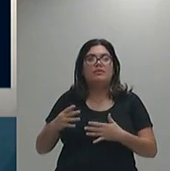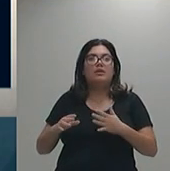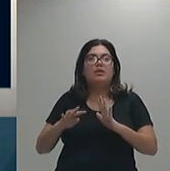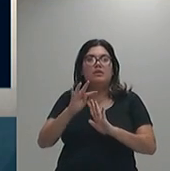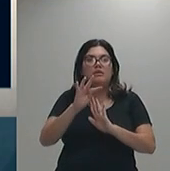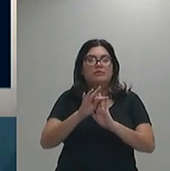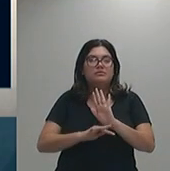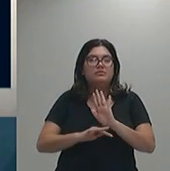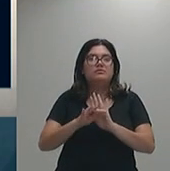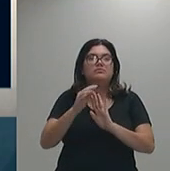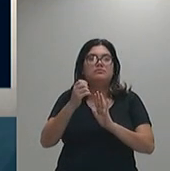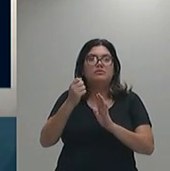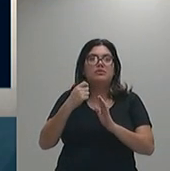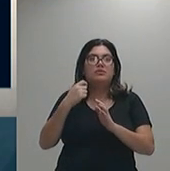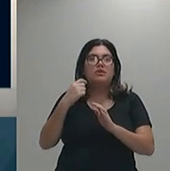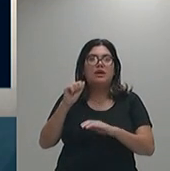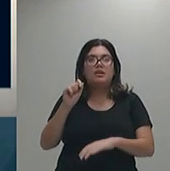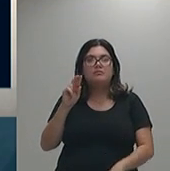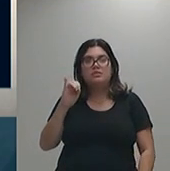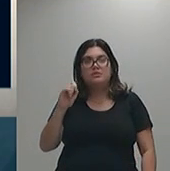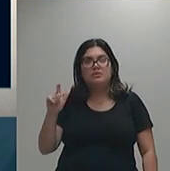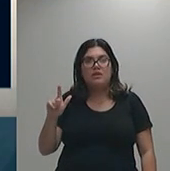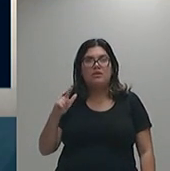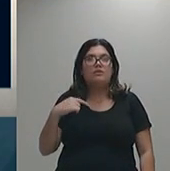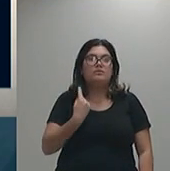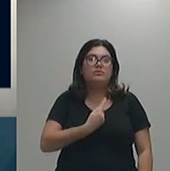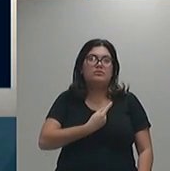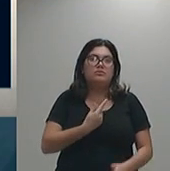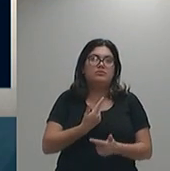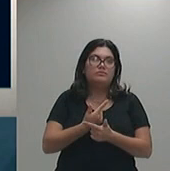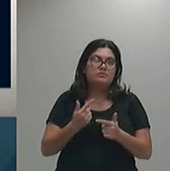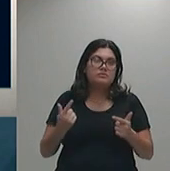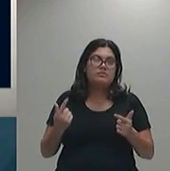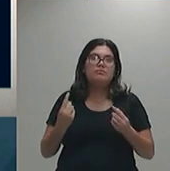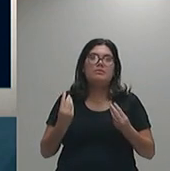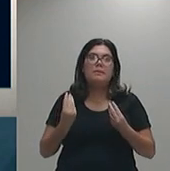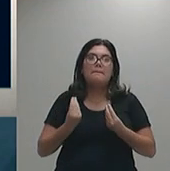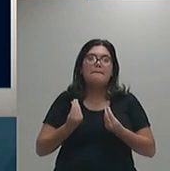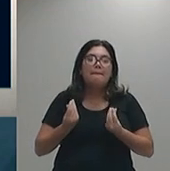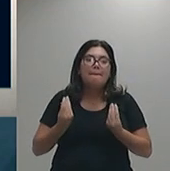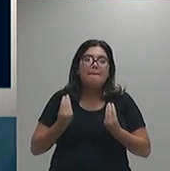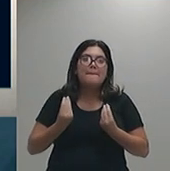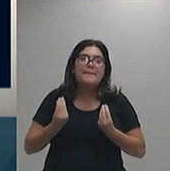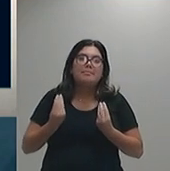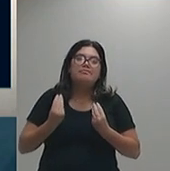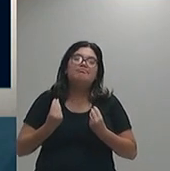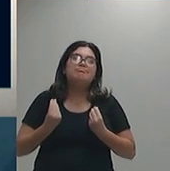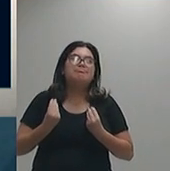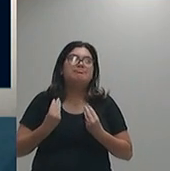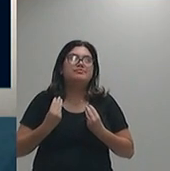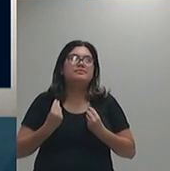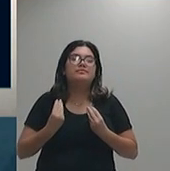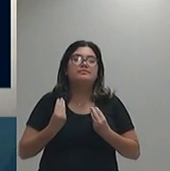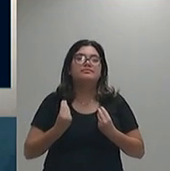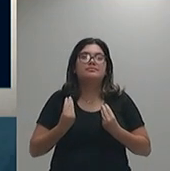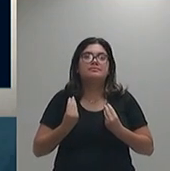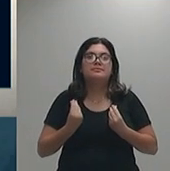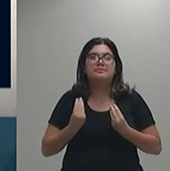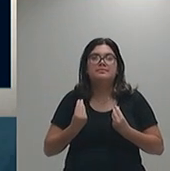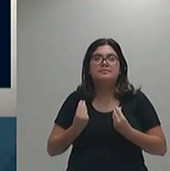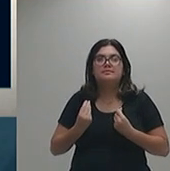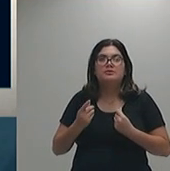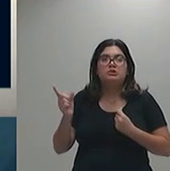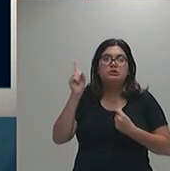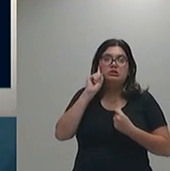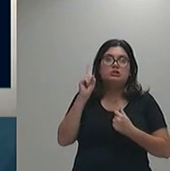arbitral e nós não temos muita muito e vamos dizer a todo